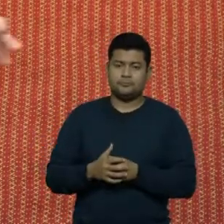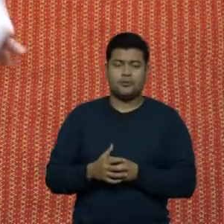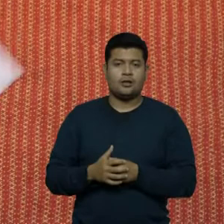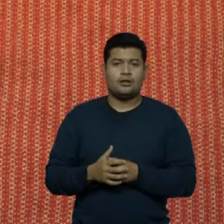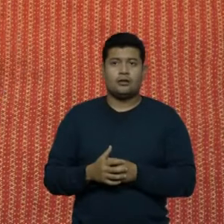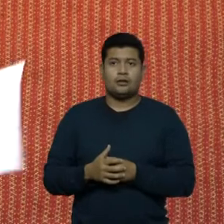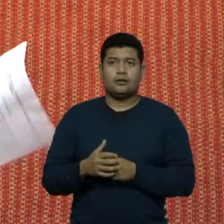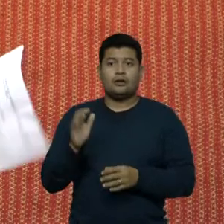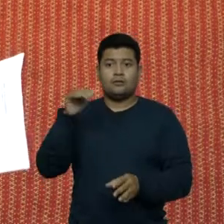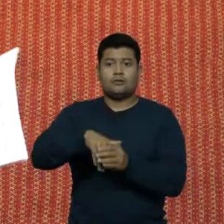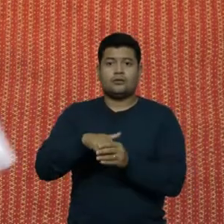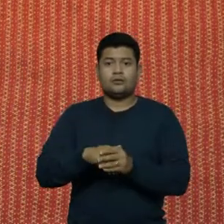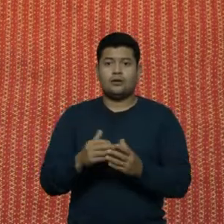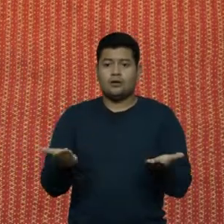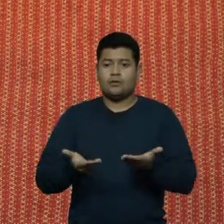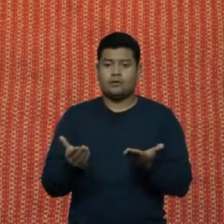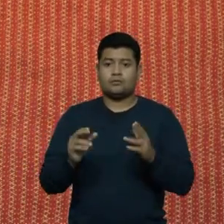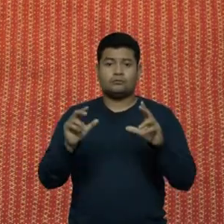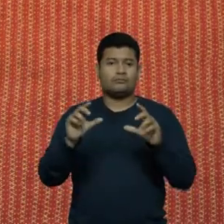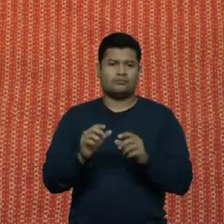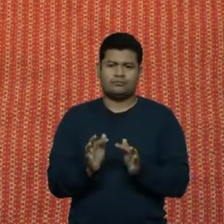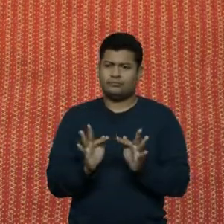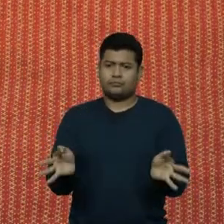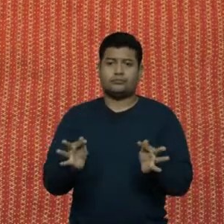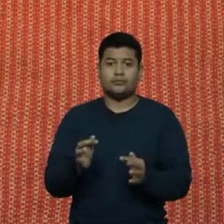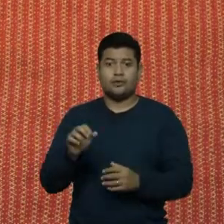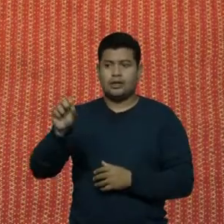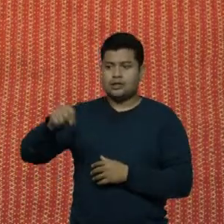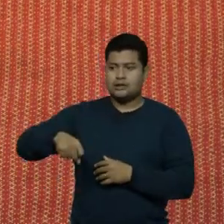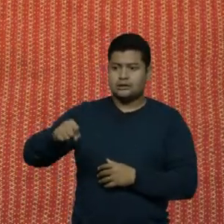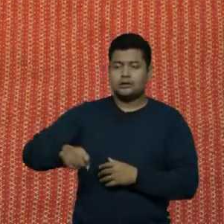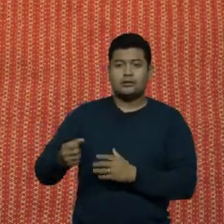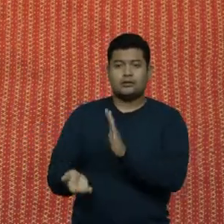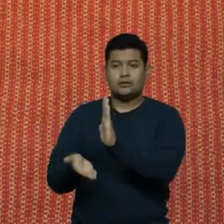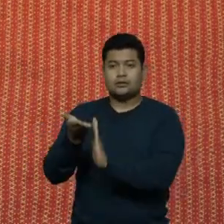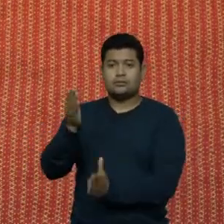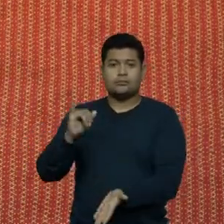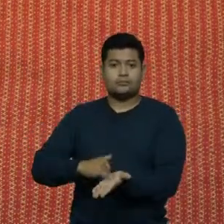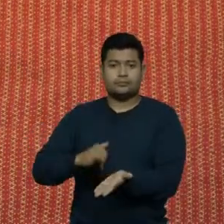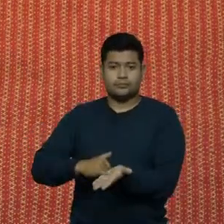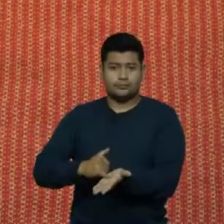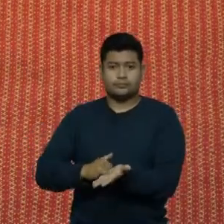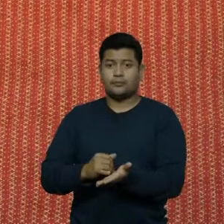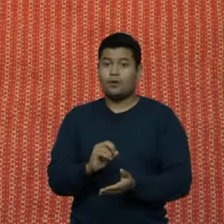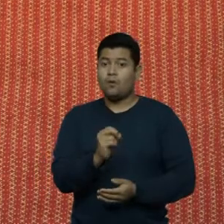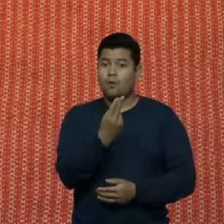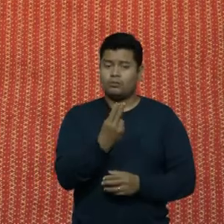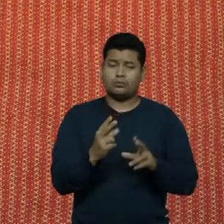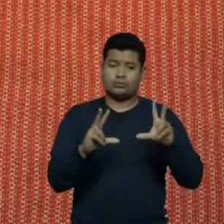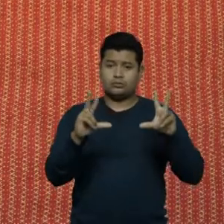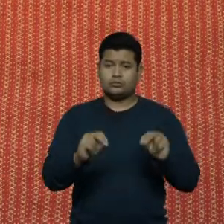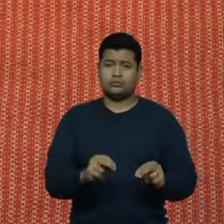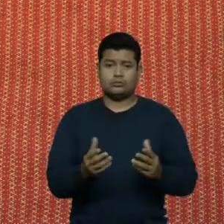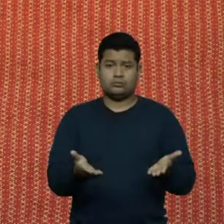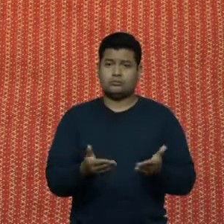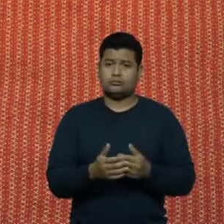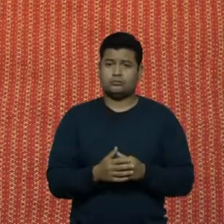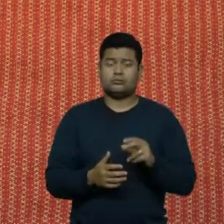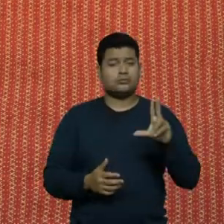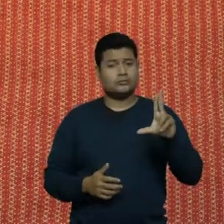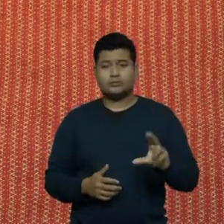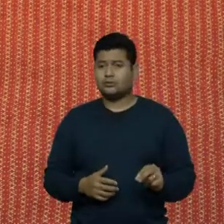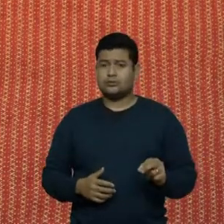claro a votação agora é simples é sim ao aumento para um resolver ou não Ou de ou